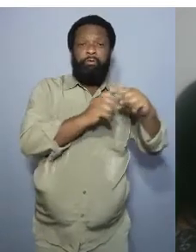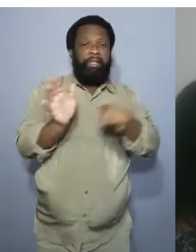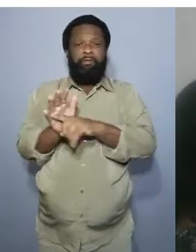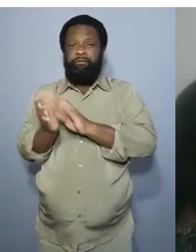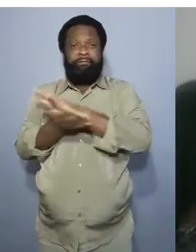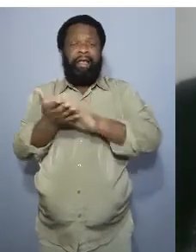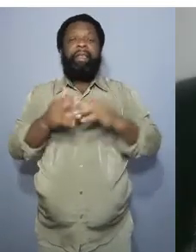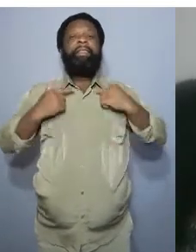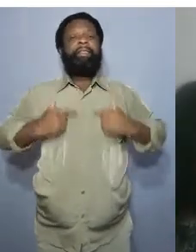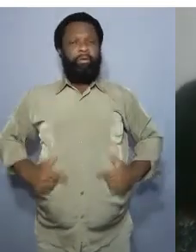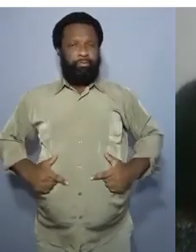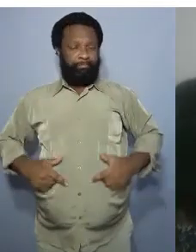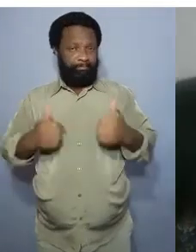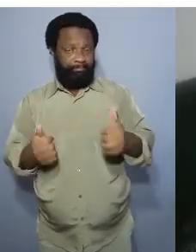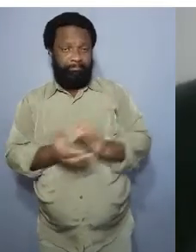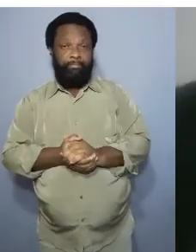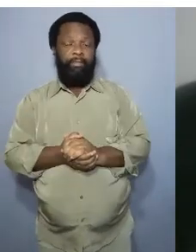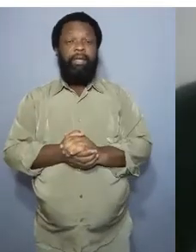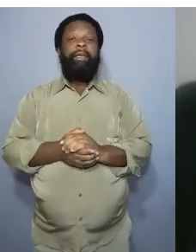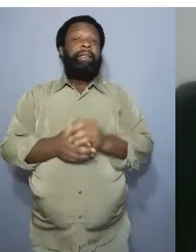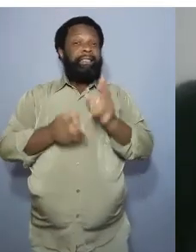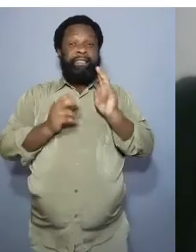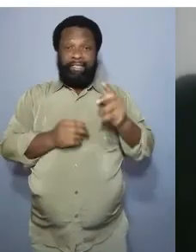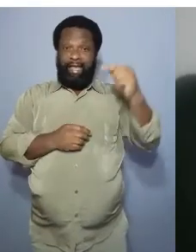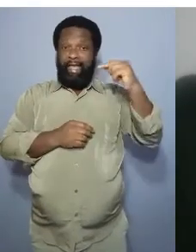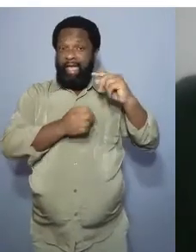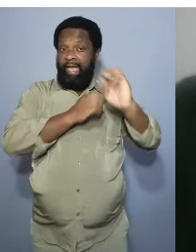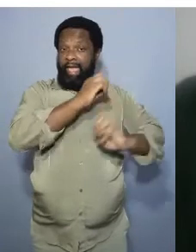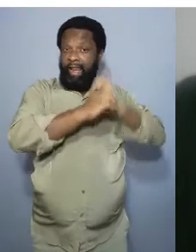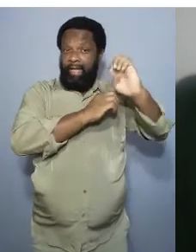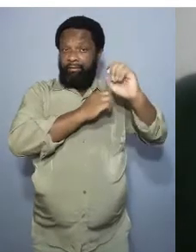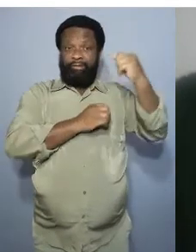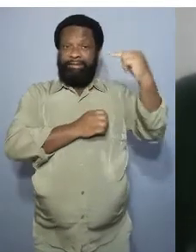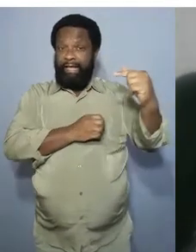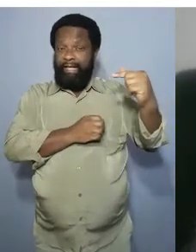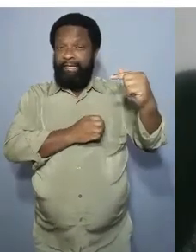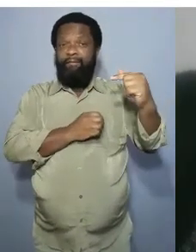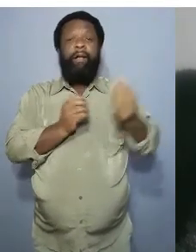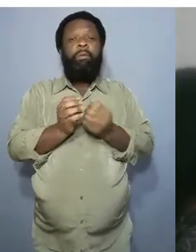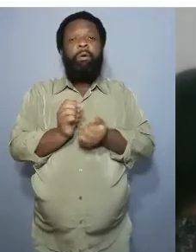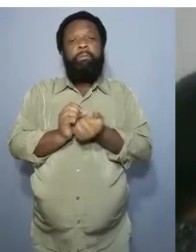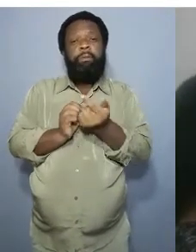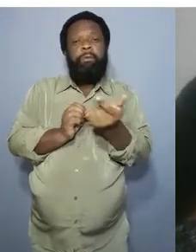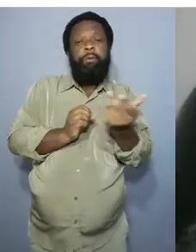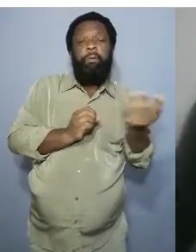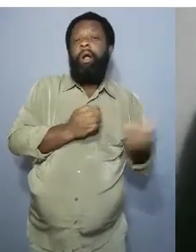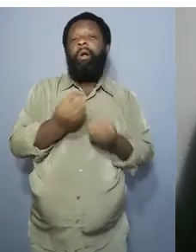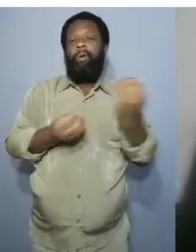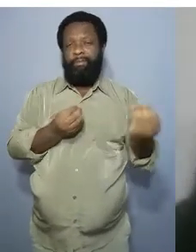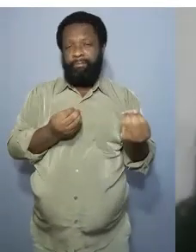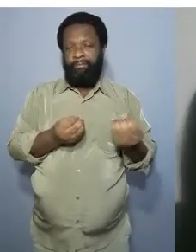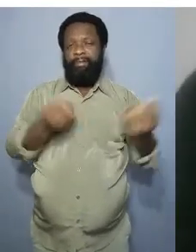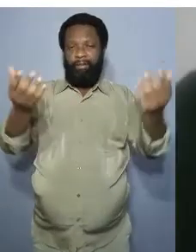positiva nem negativa, ele é neutro, tudo bem? Bom, pessoal, se ele tem 7 elétrons, vamos então distribuir em